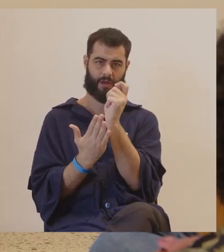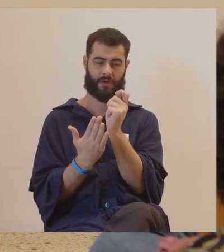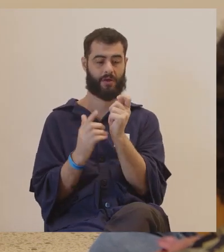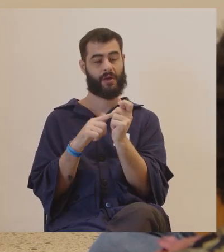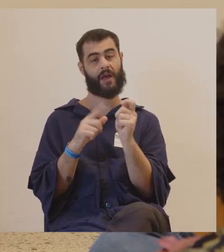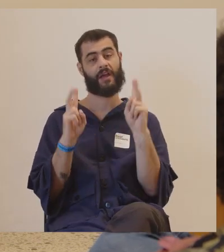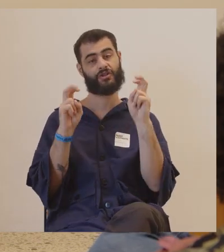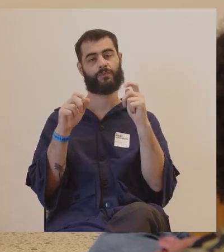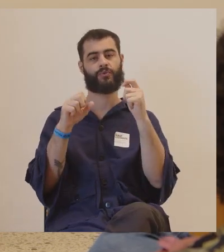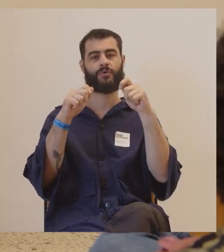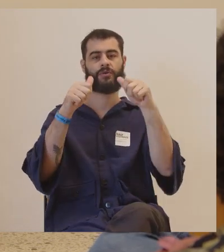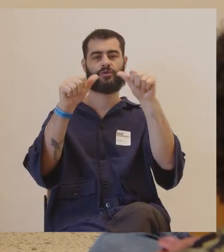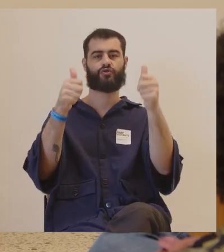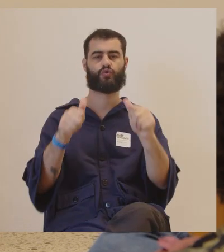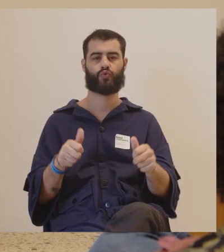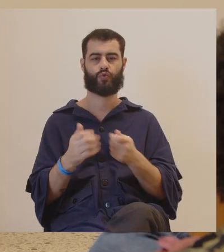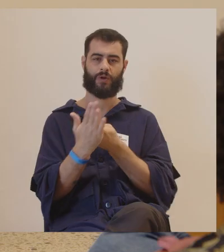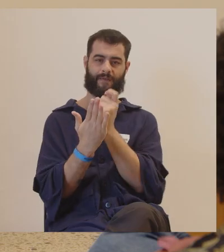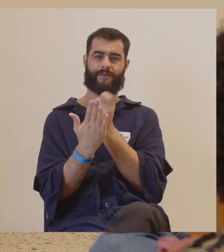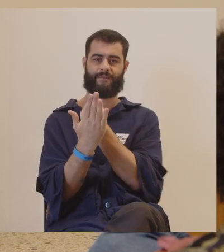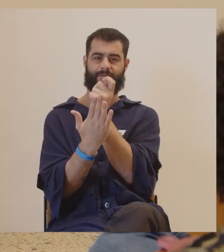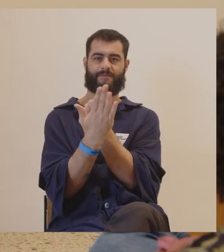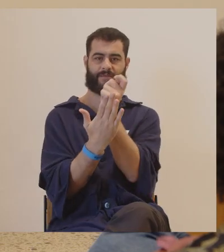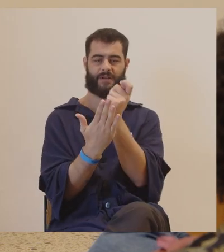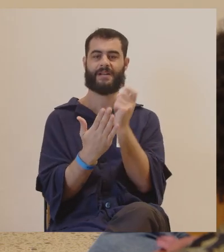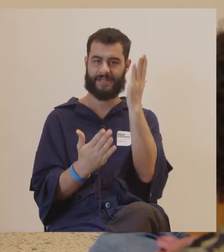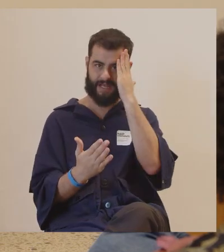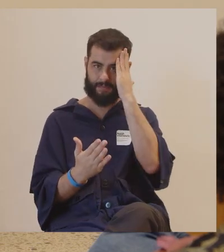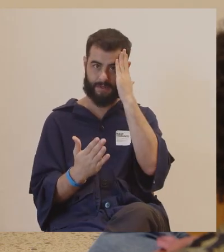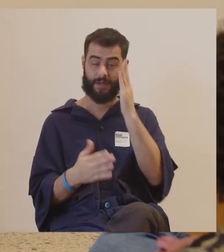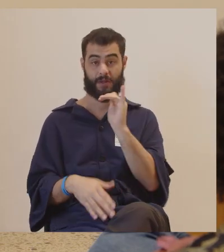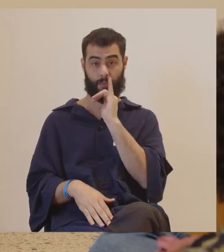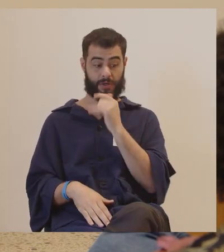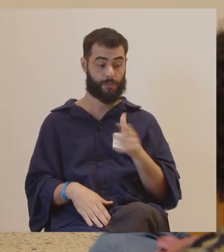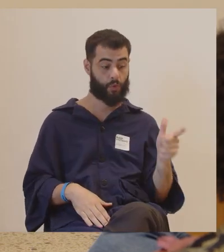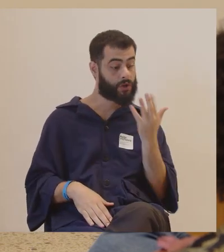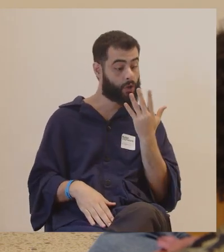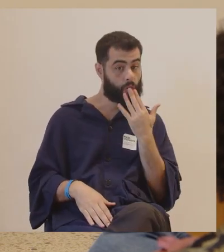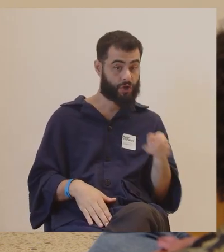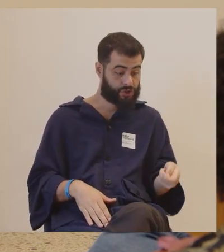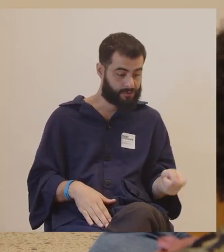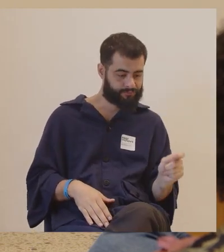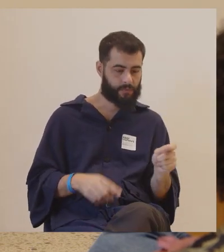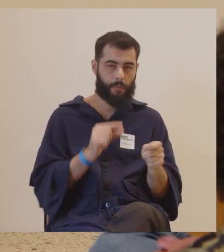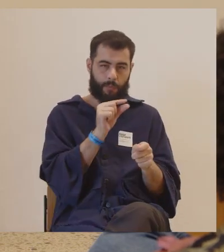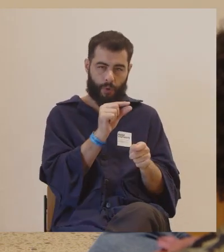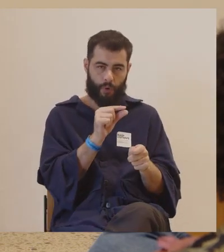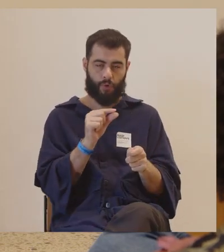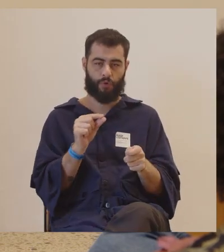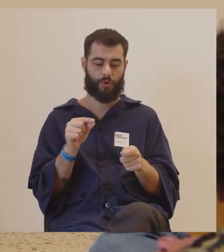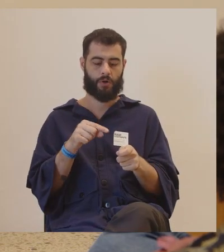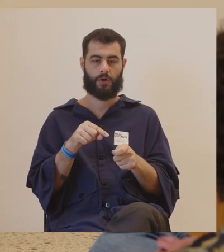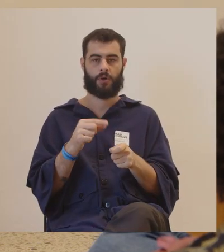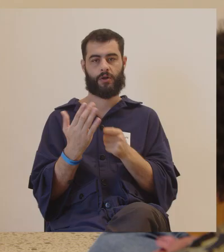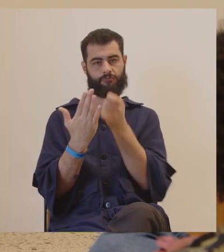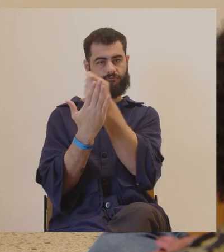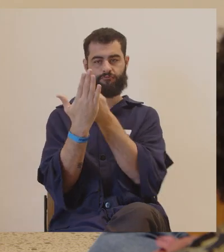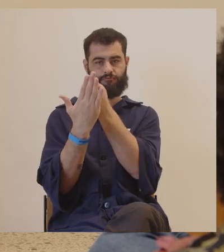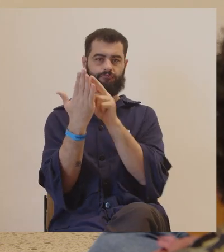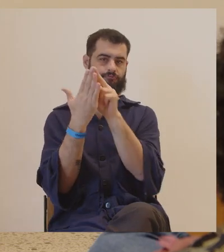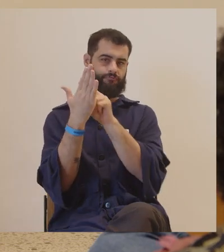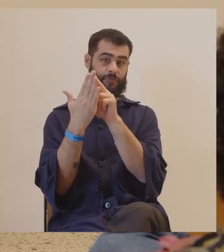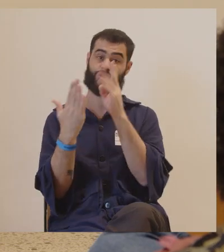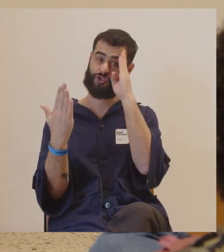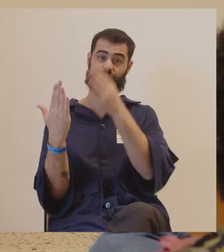na verdade. Pega um pouquinho daquela tinta que eles usavam para espalhar na paleta, ele aplica direto na pintura,